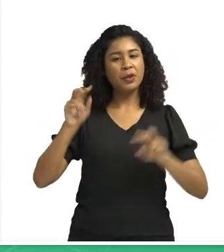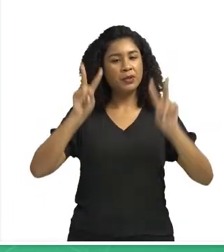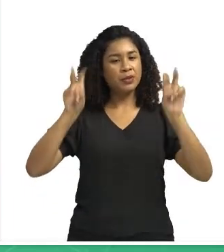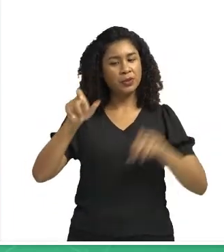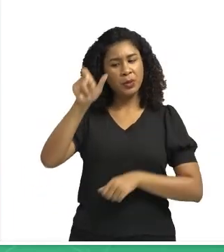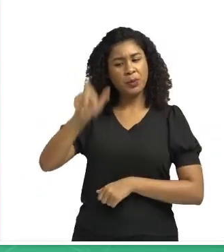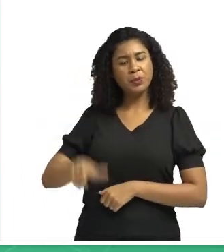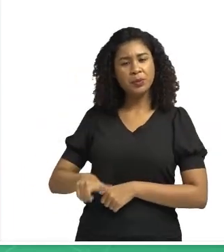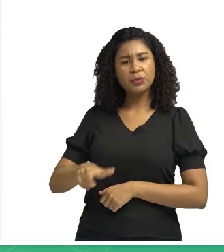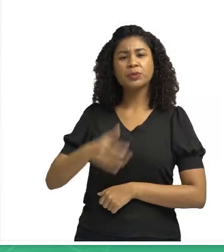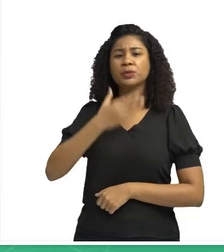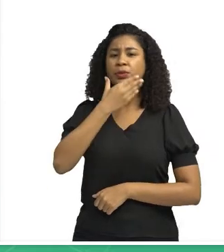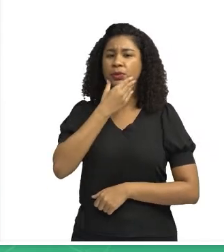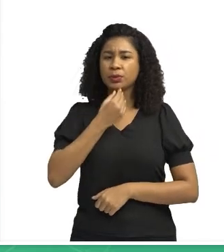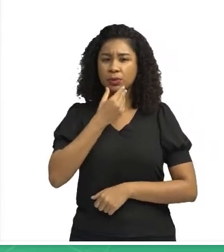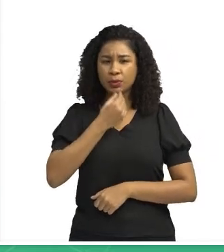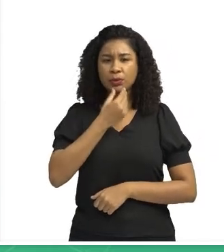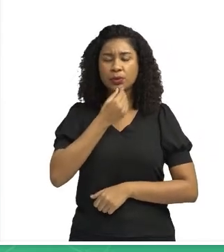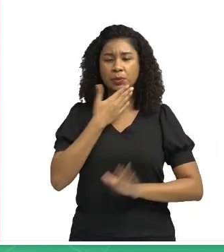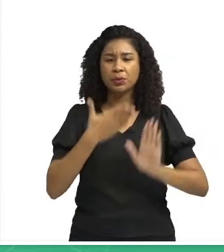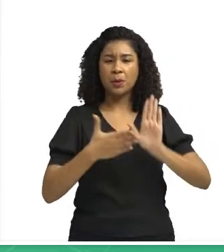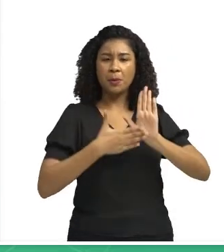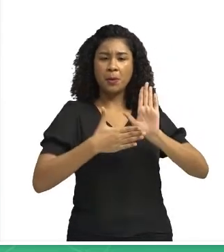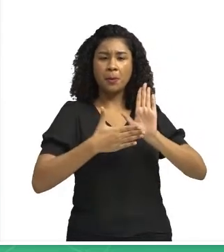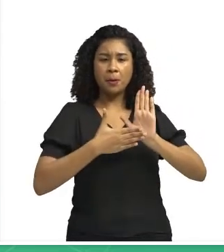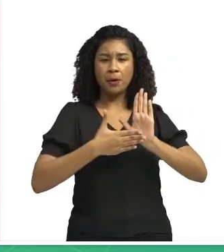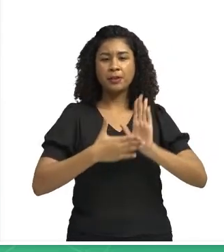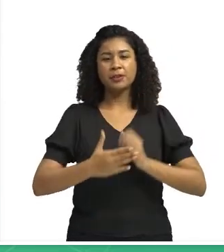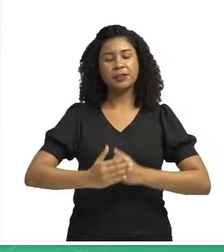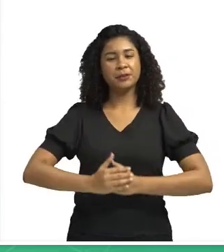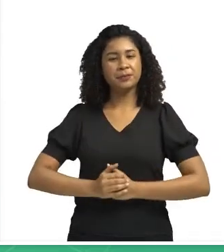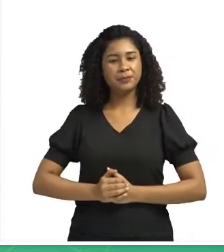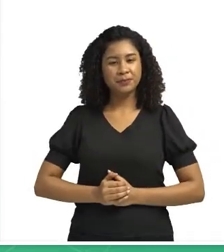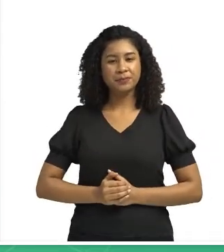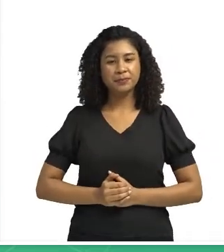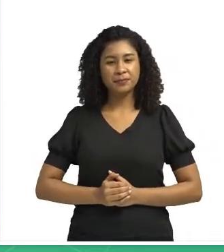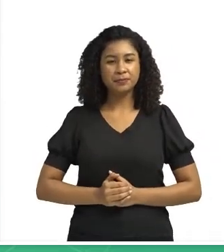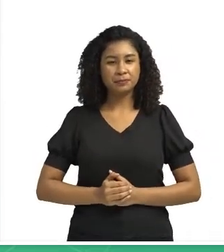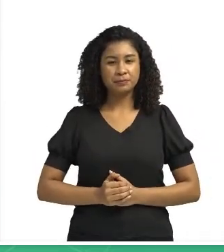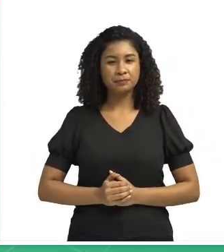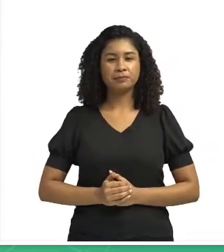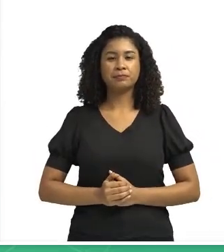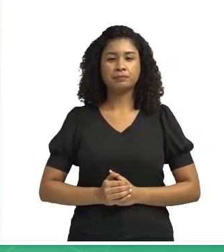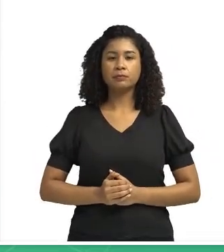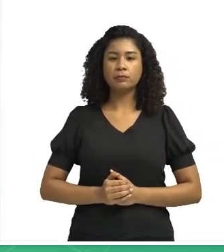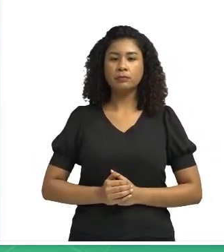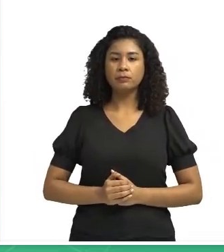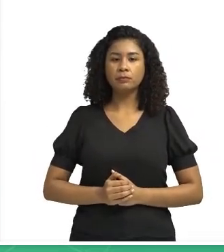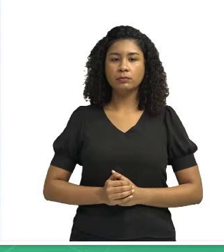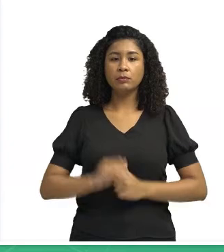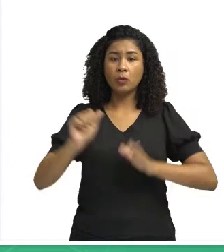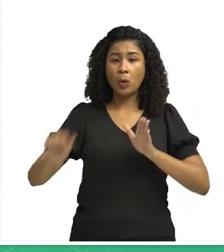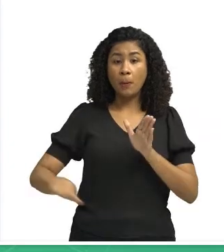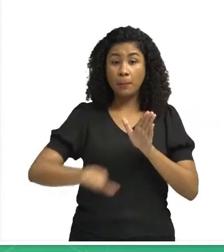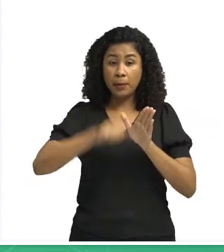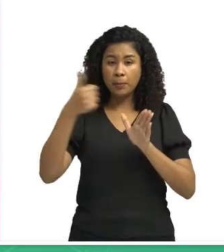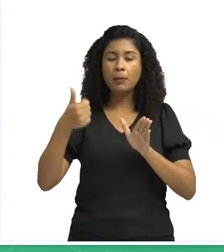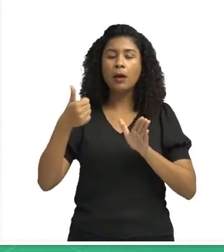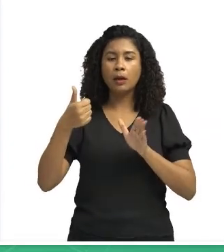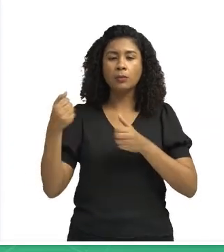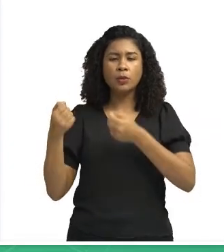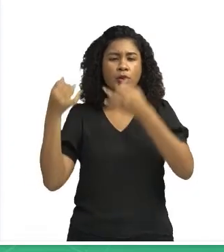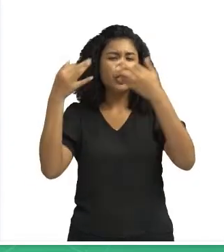desse modelo de Thomson, né? Ele foi o primeiro modelo de estrutura atômica